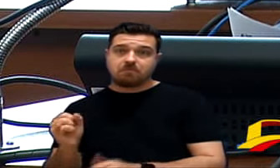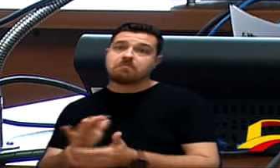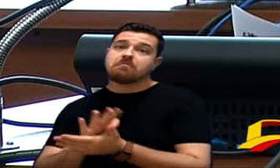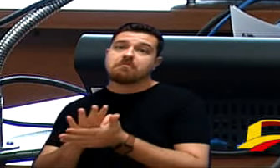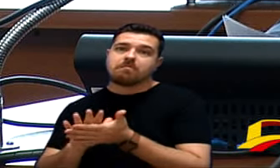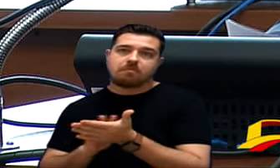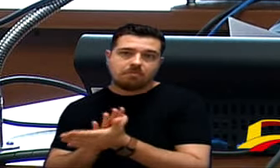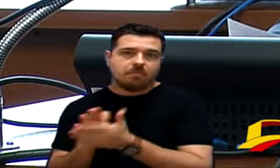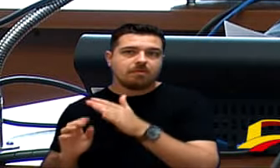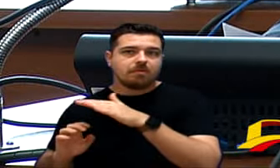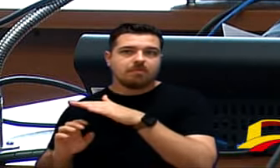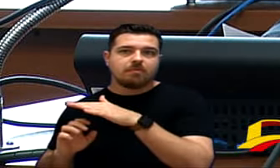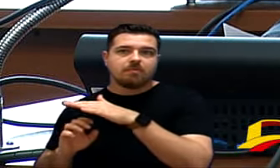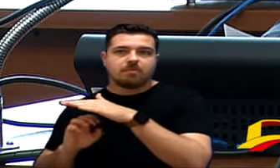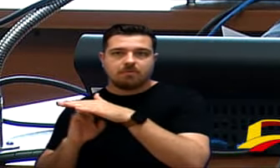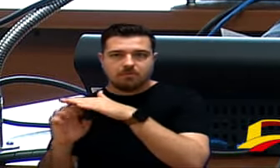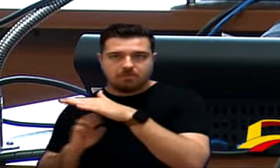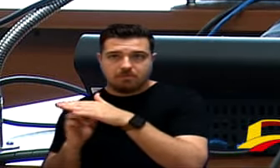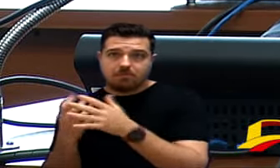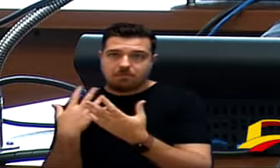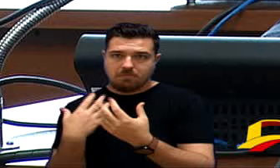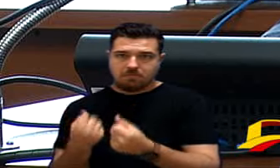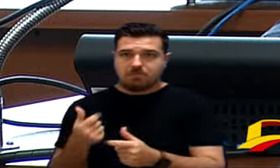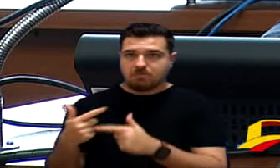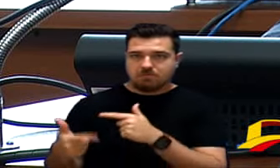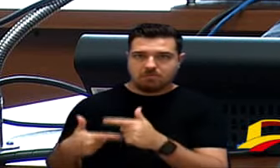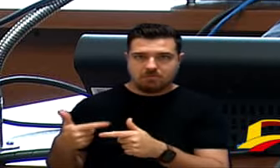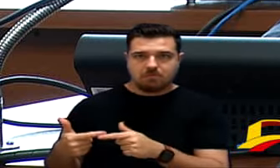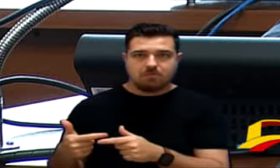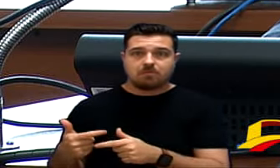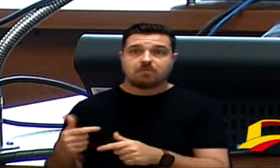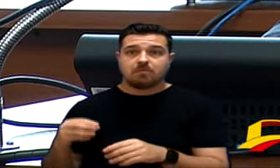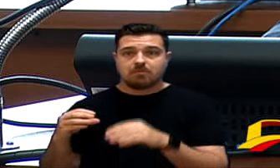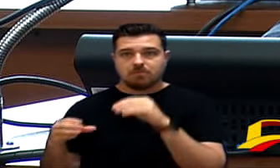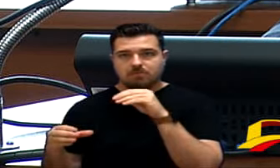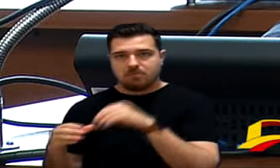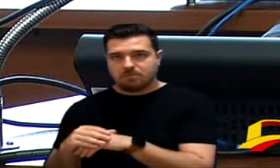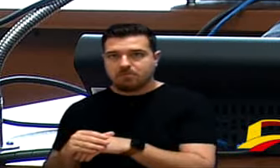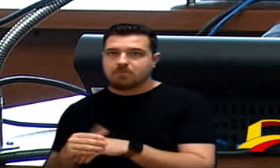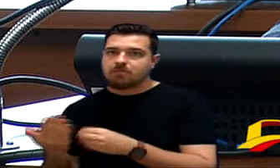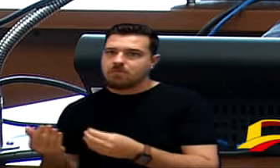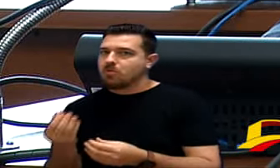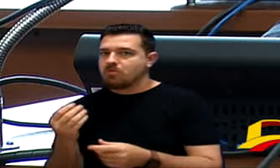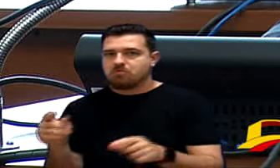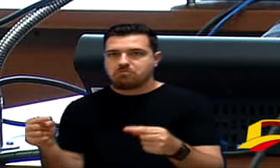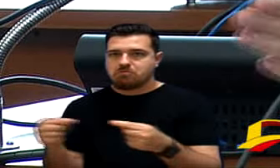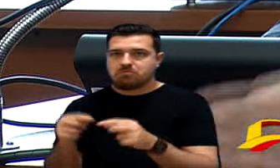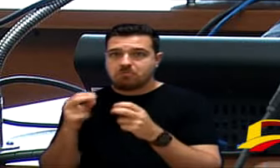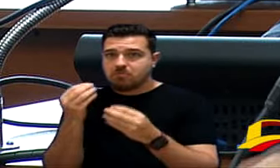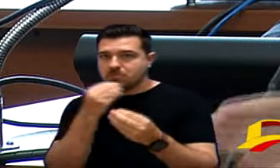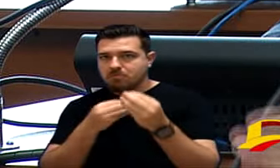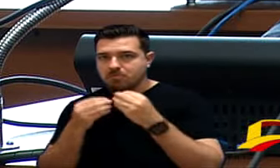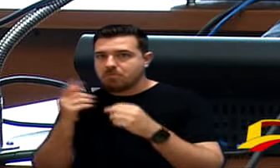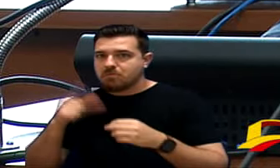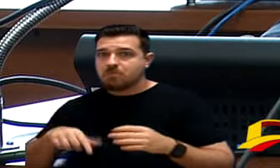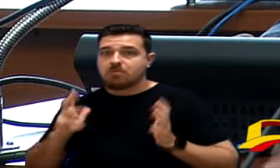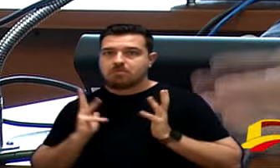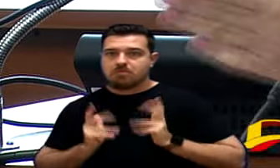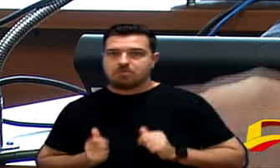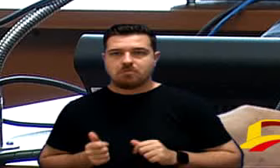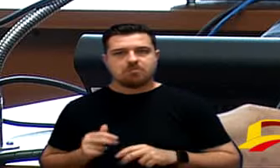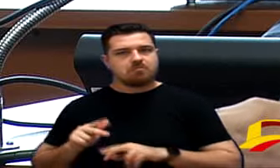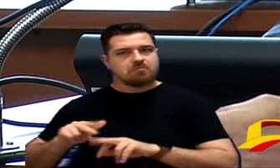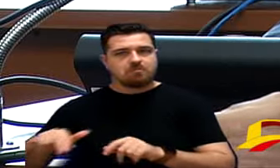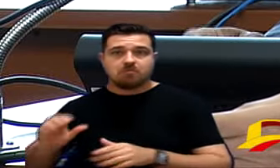que a empresa estava assumindo e que tinha trabalhadores nesse nessa linha né seja na alimentação no serviço de limpeza o